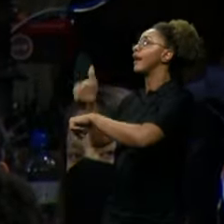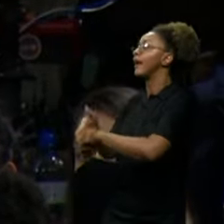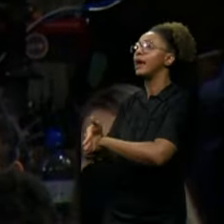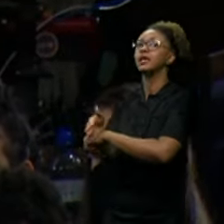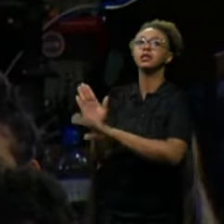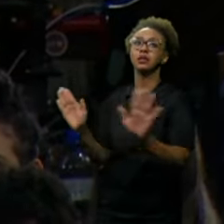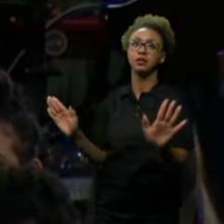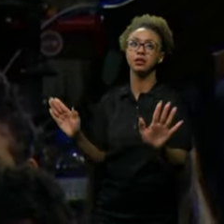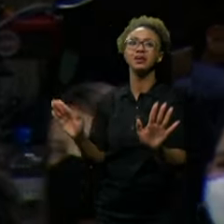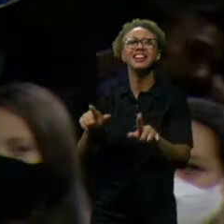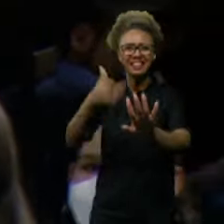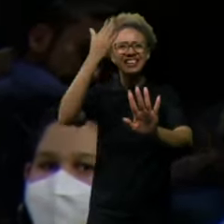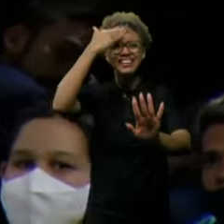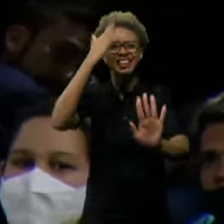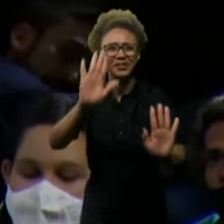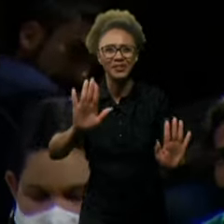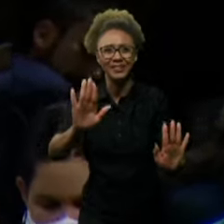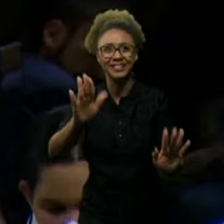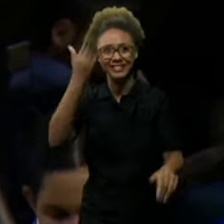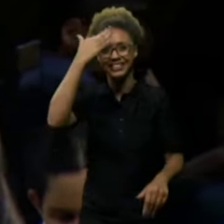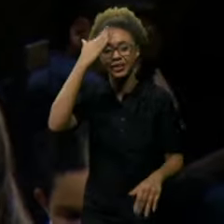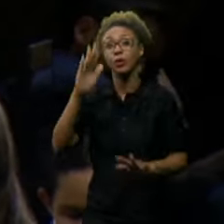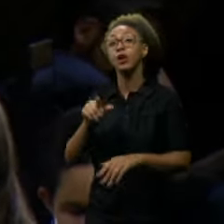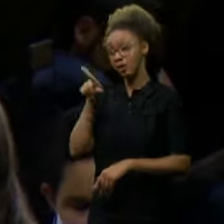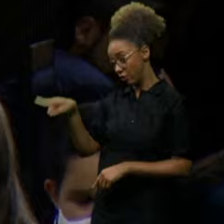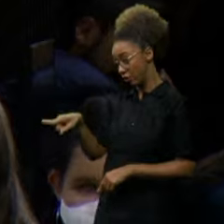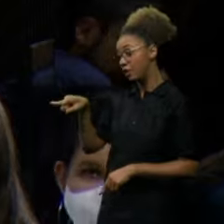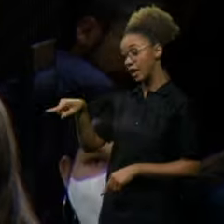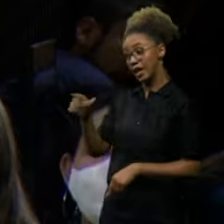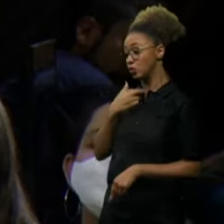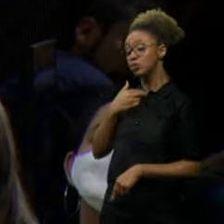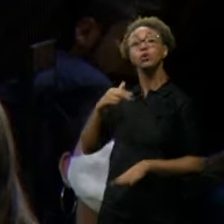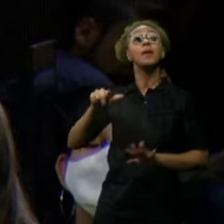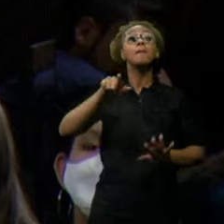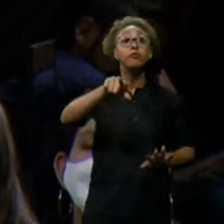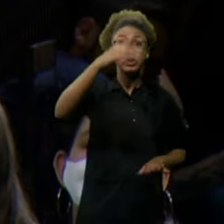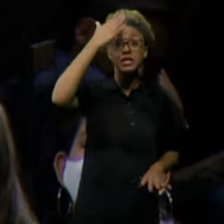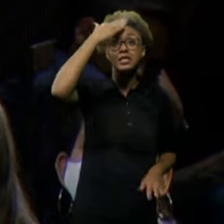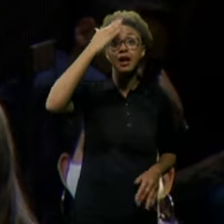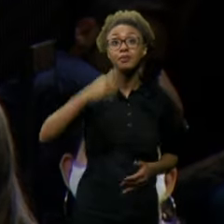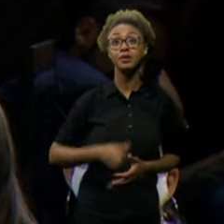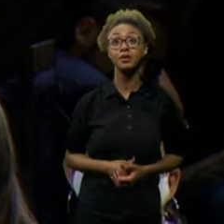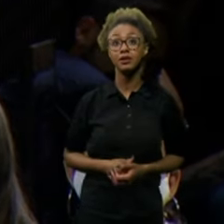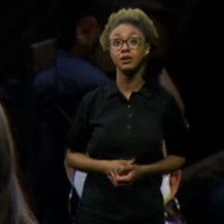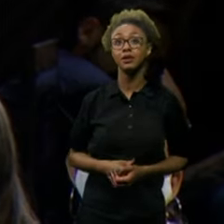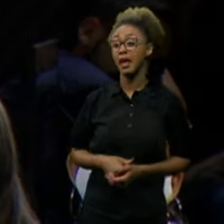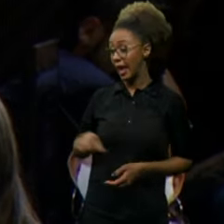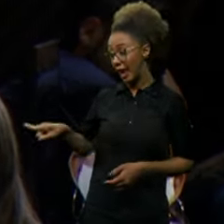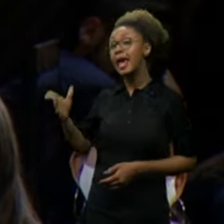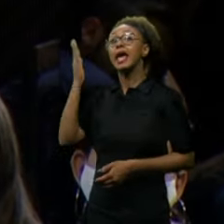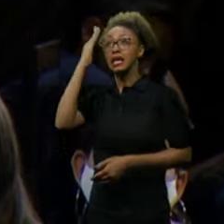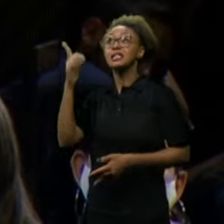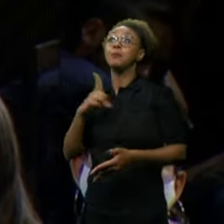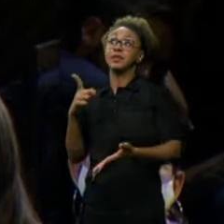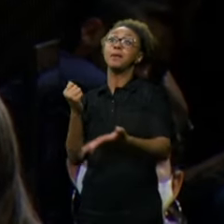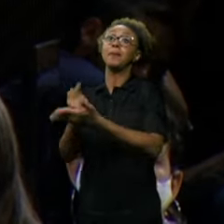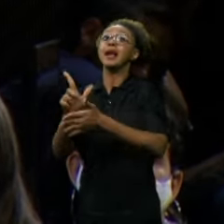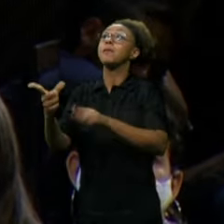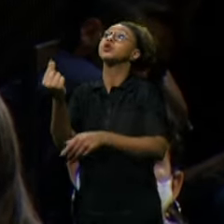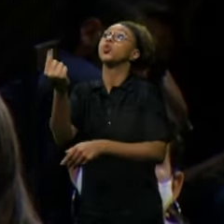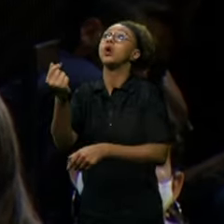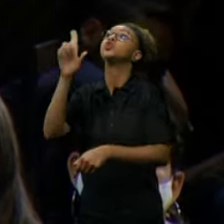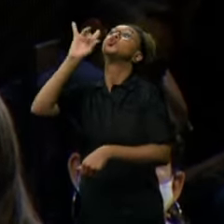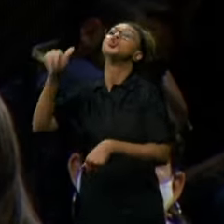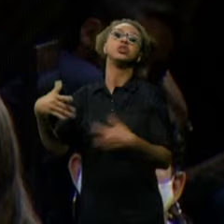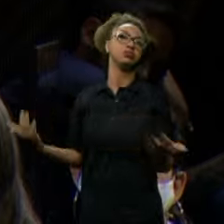ele não desse Deixa para outro dia mas você Ah mas você sabe tá ali ele sabe tá sendo Olha o que Jesus está